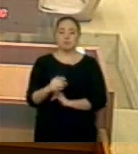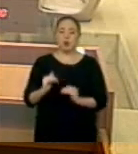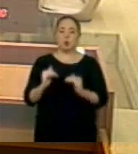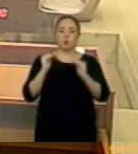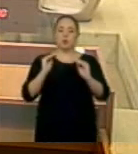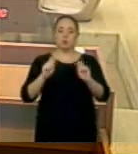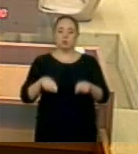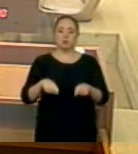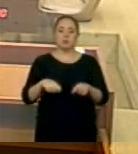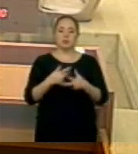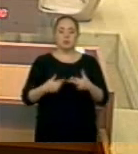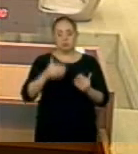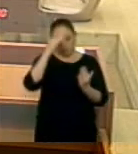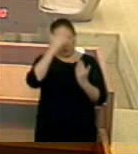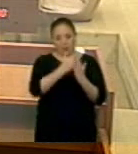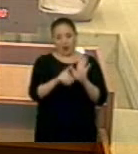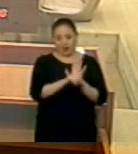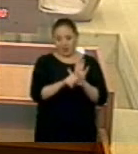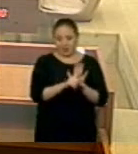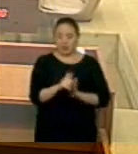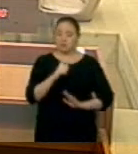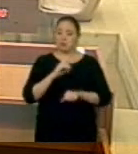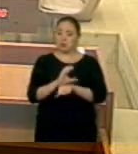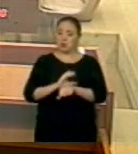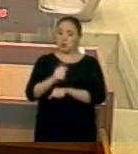casos expressos em lei. Isso estava na Constituição de